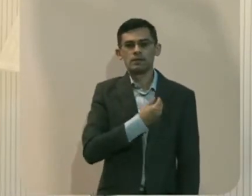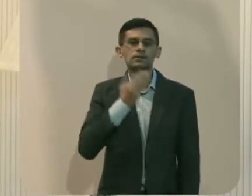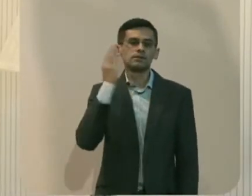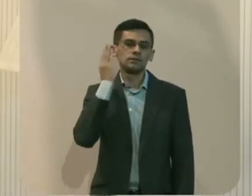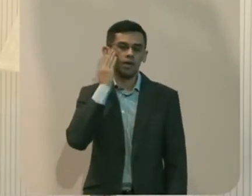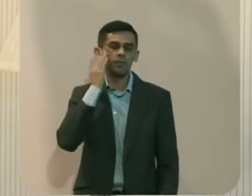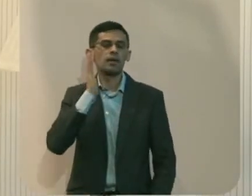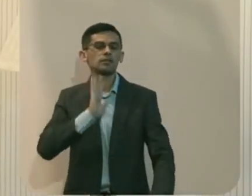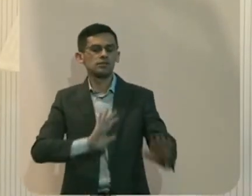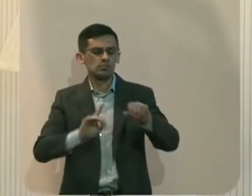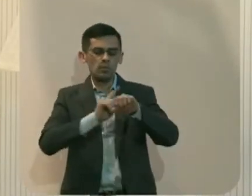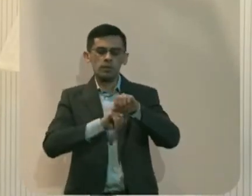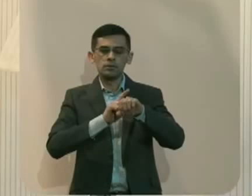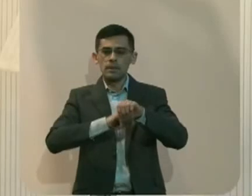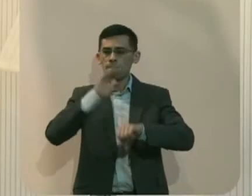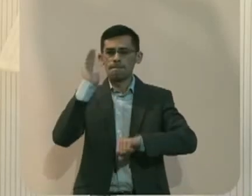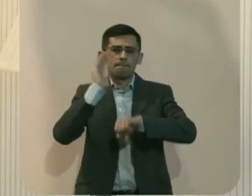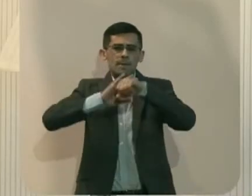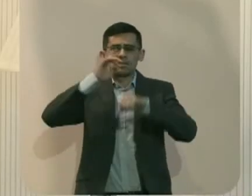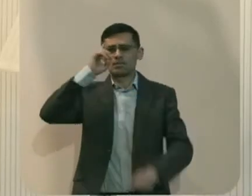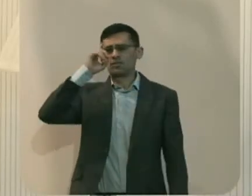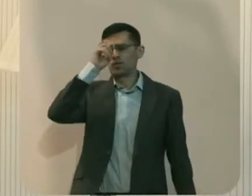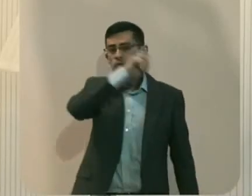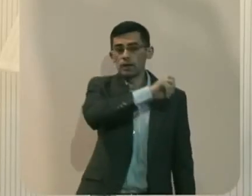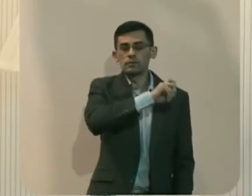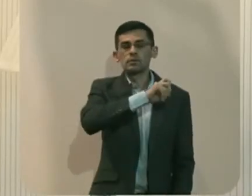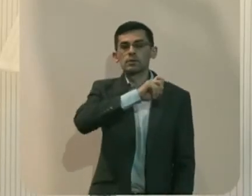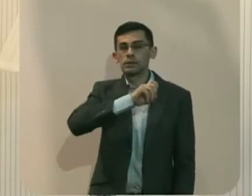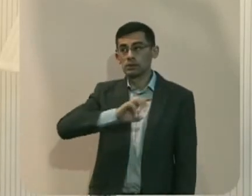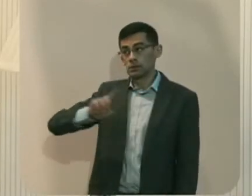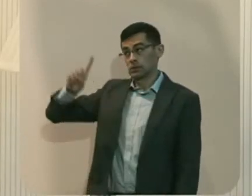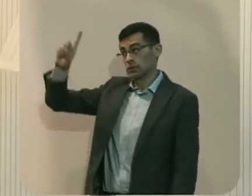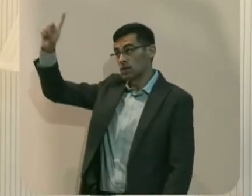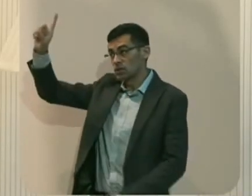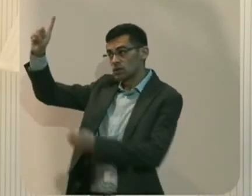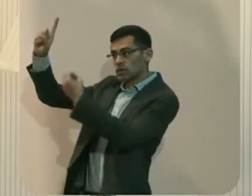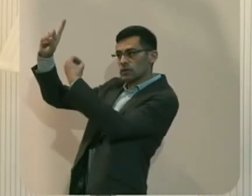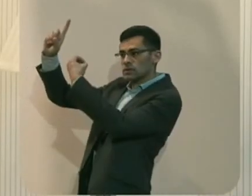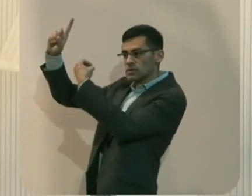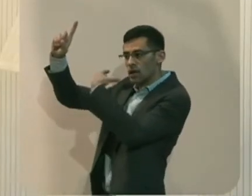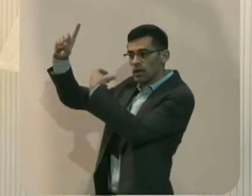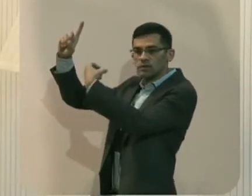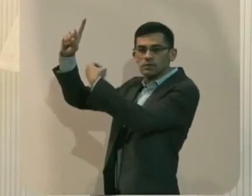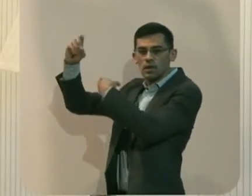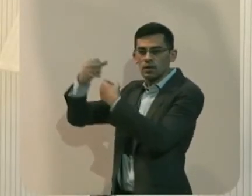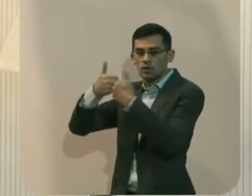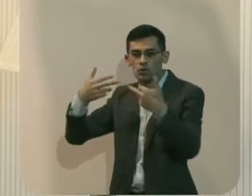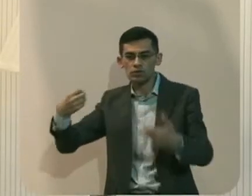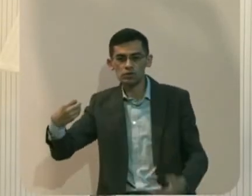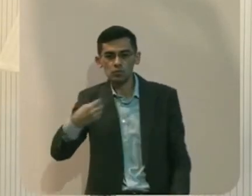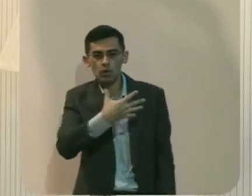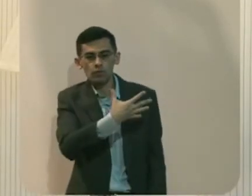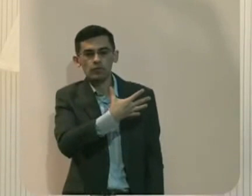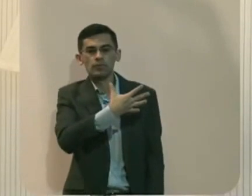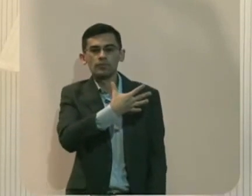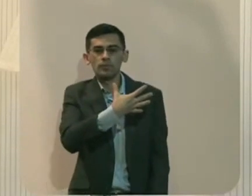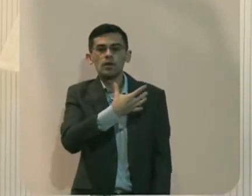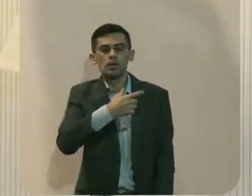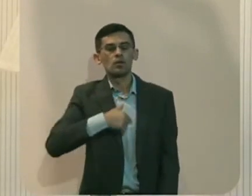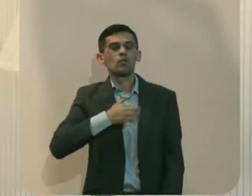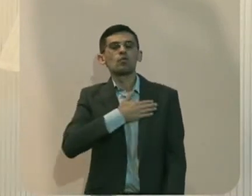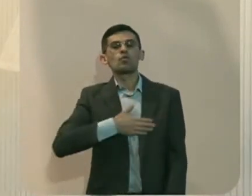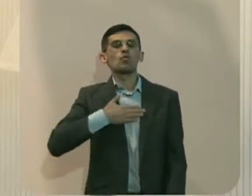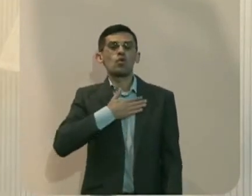maior dificuldade, o Senhor vai ensinar coisas novas para a gente. Eu gosto, por exemplo, da história de Oliver